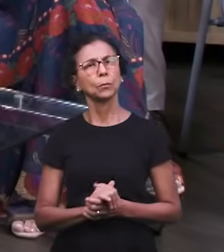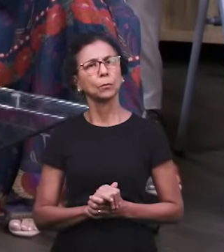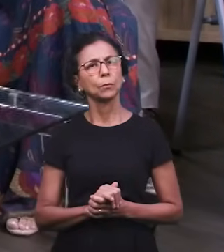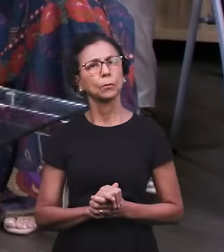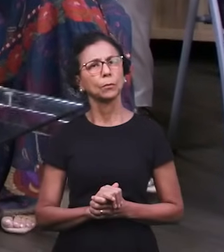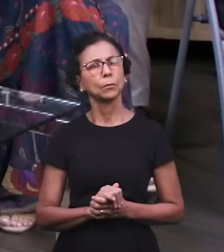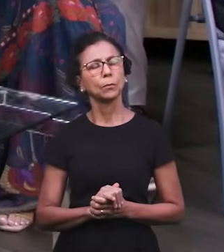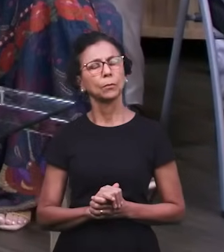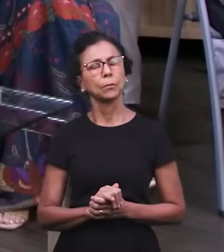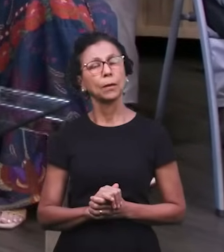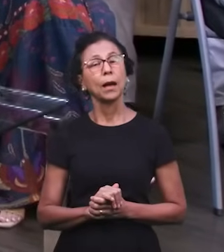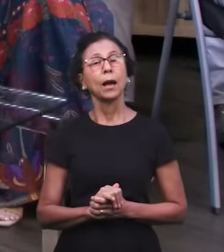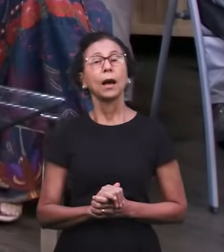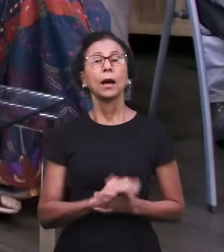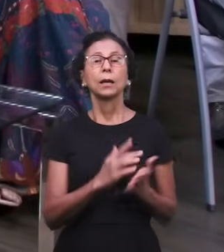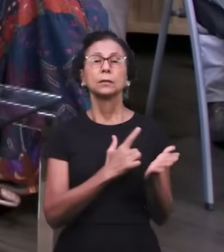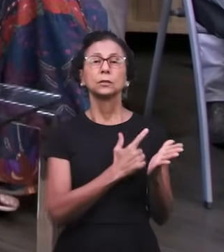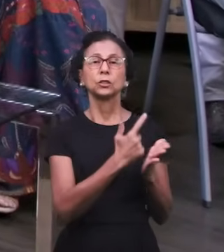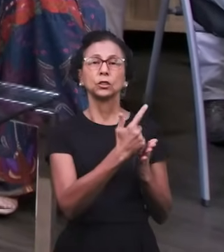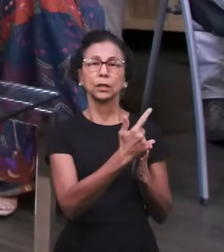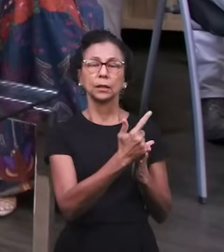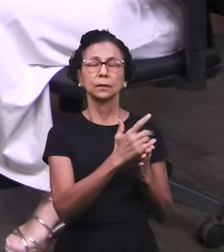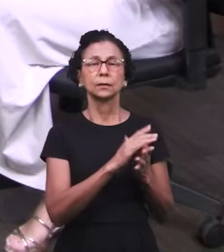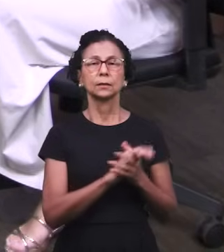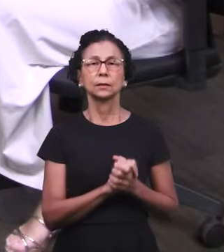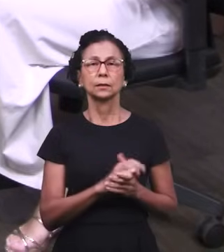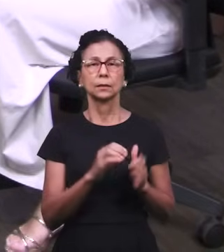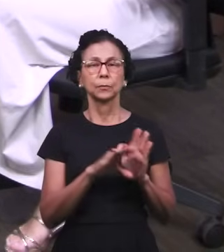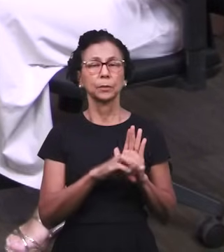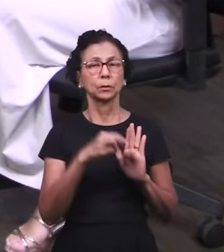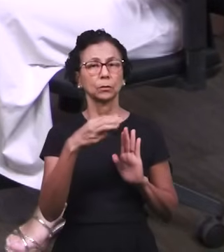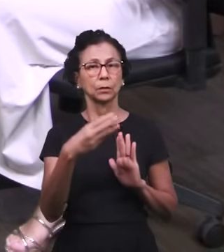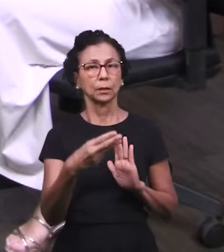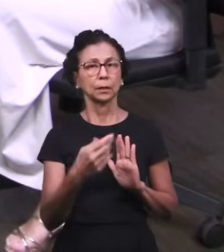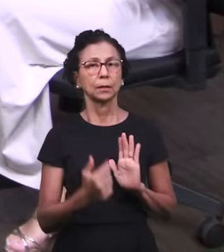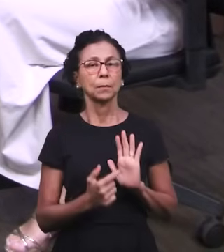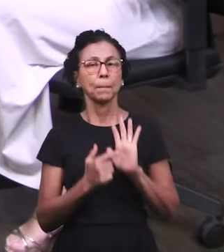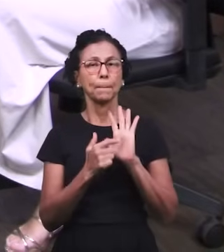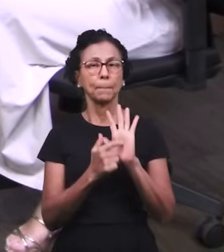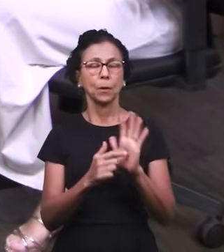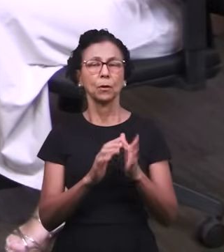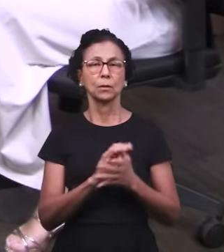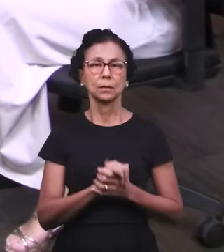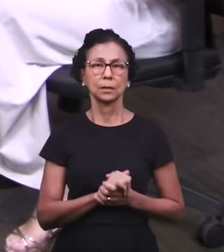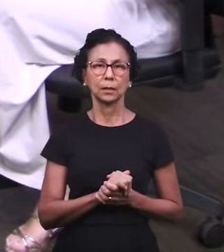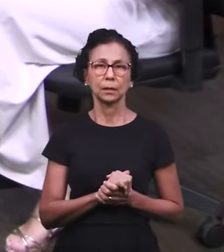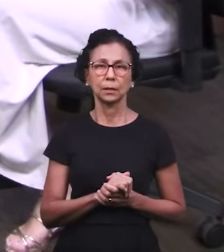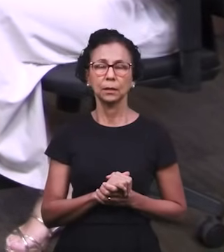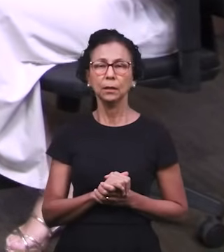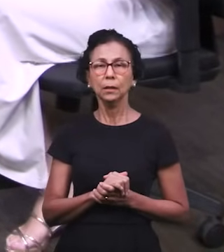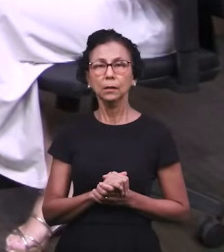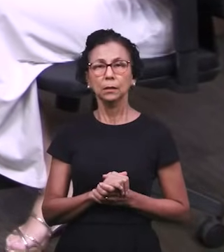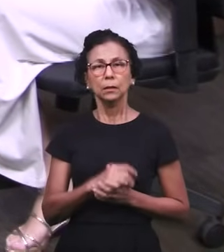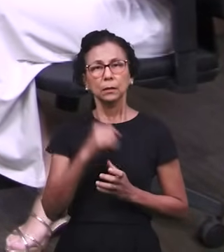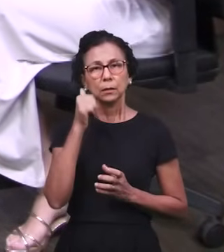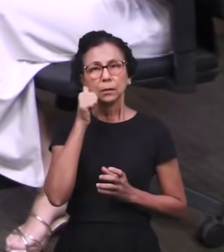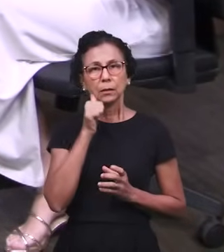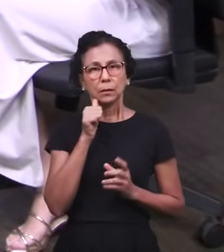né? Então, assim, Jesus foi concebido pelo Espírito Santo, né, mas na semente da mulher. Então,